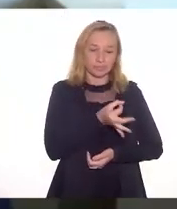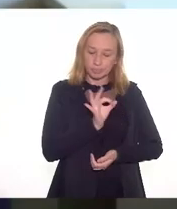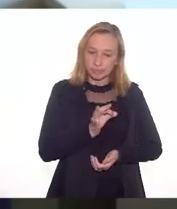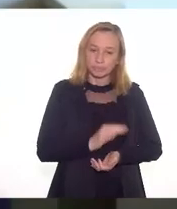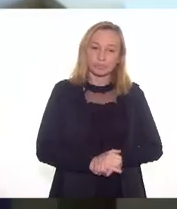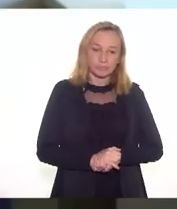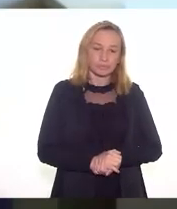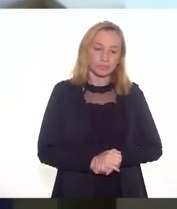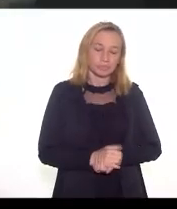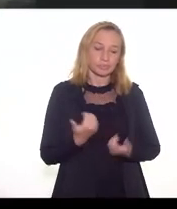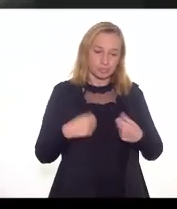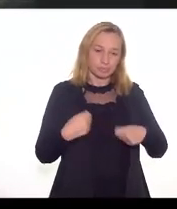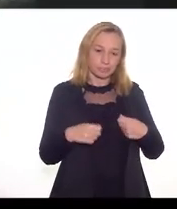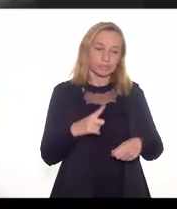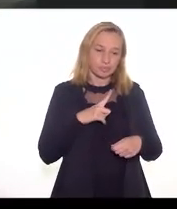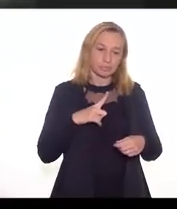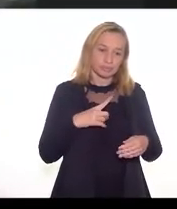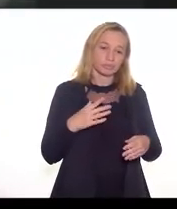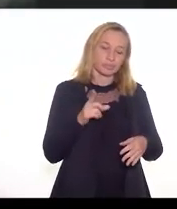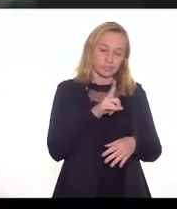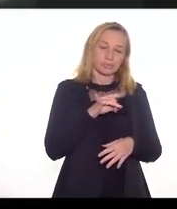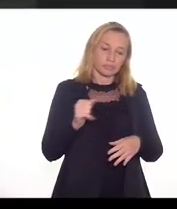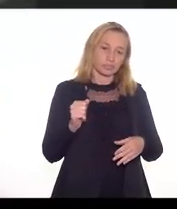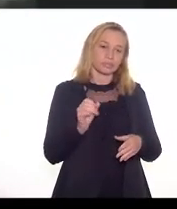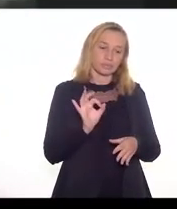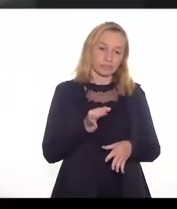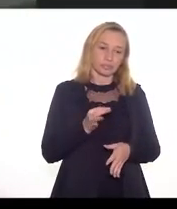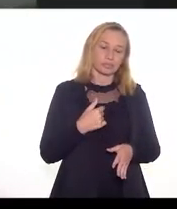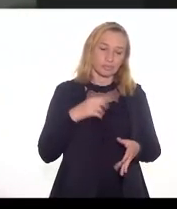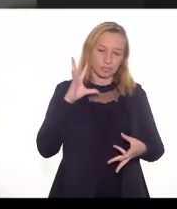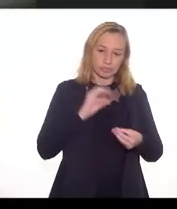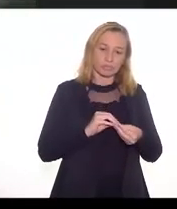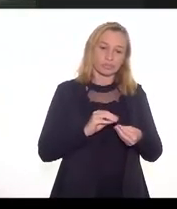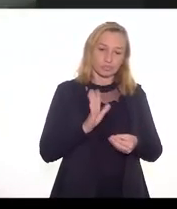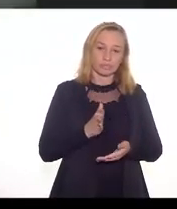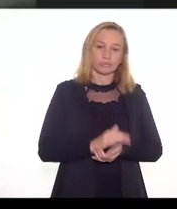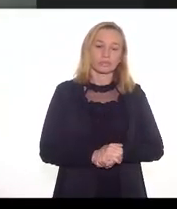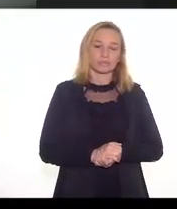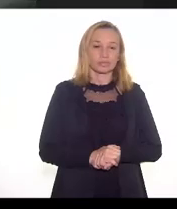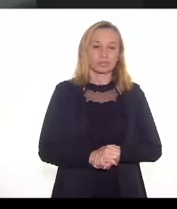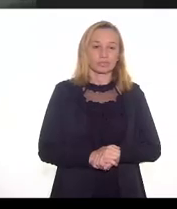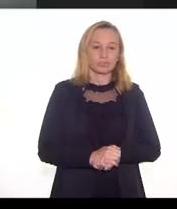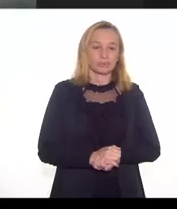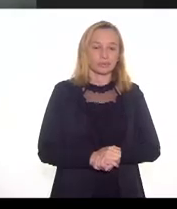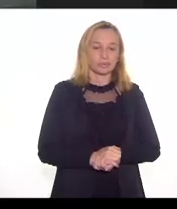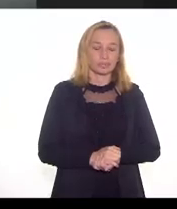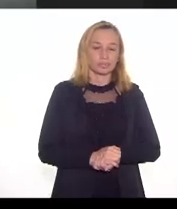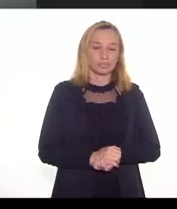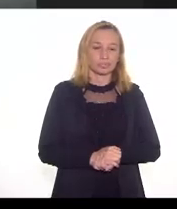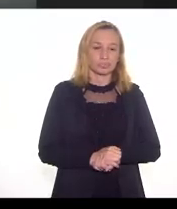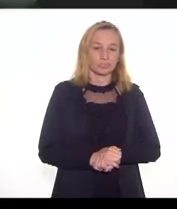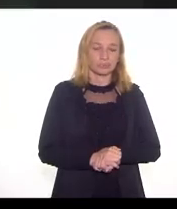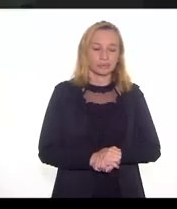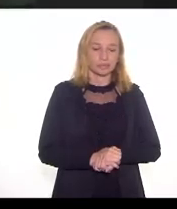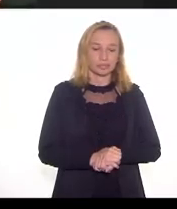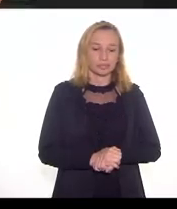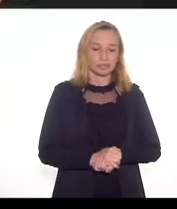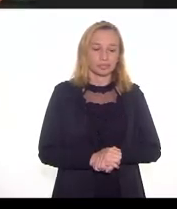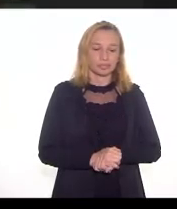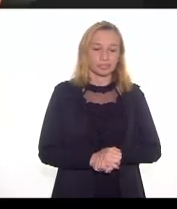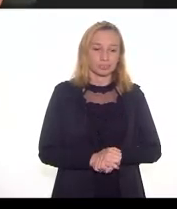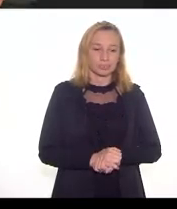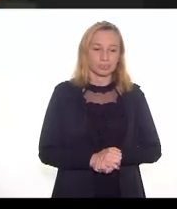vigor na data da sua publicação. Então, estamos incluindo no parecer. Excelente. Perfeito. Ótimo. Deputado Luiz Paulo,